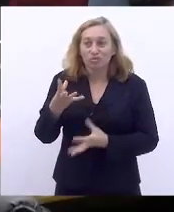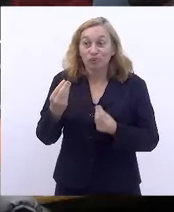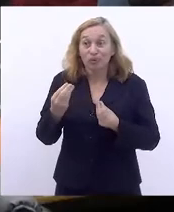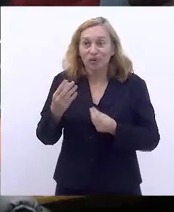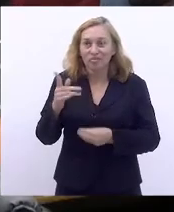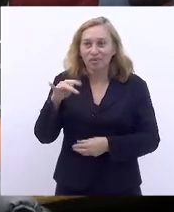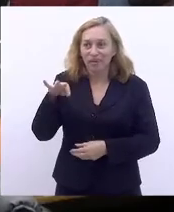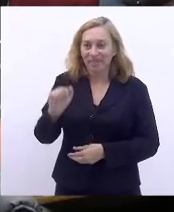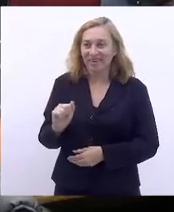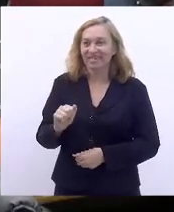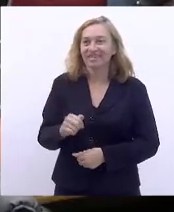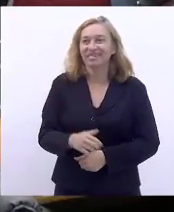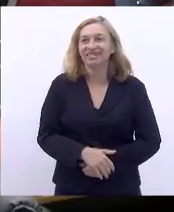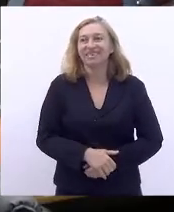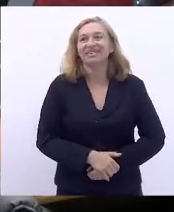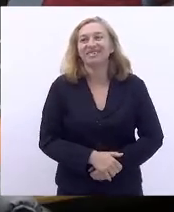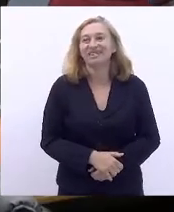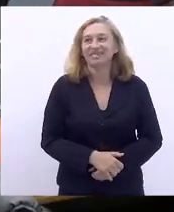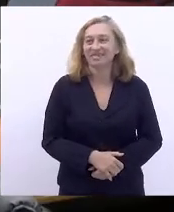Obrigado.